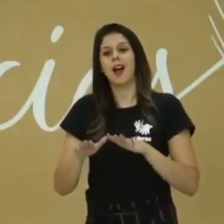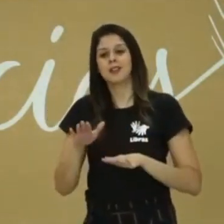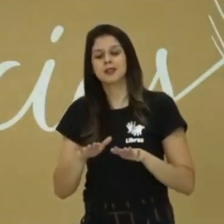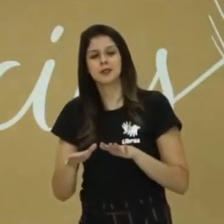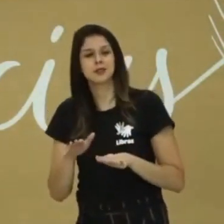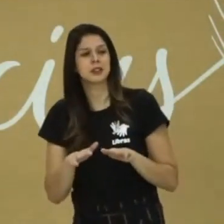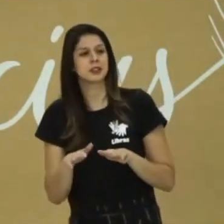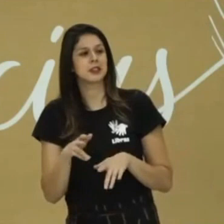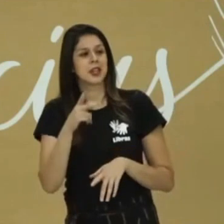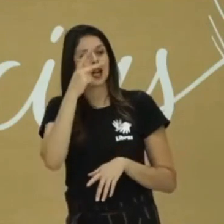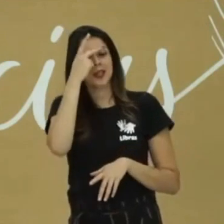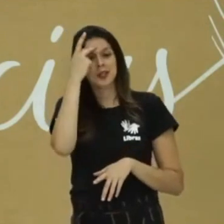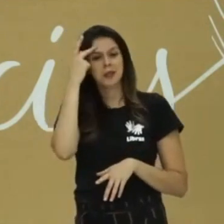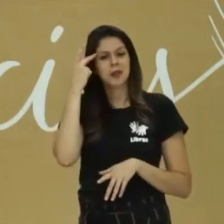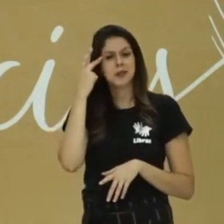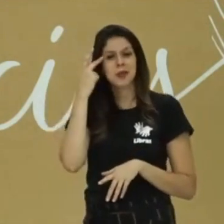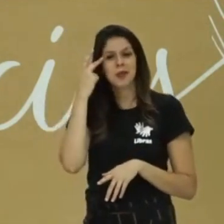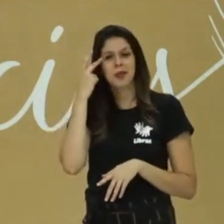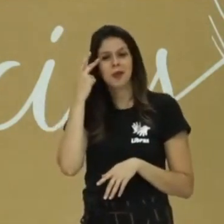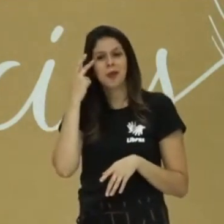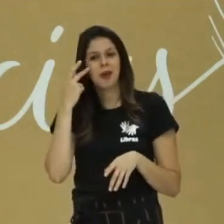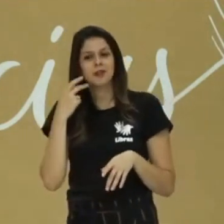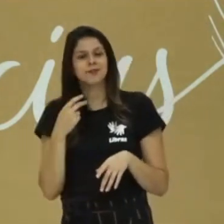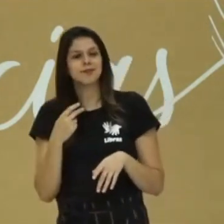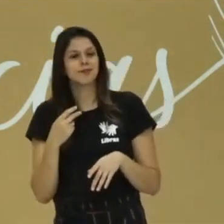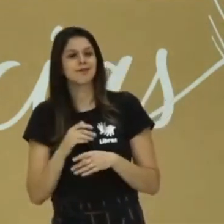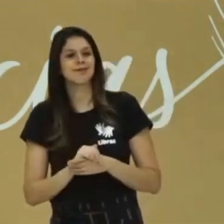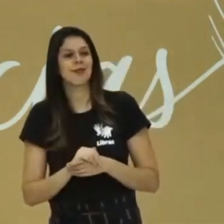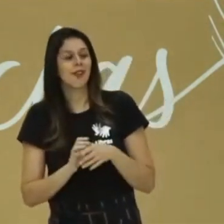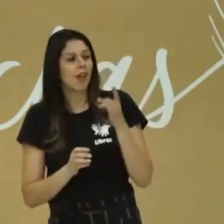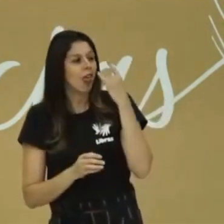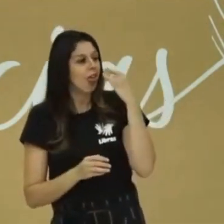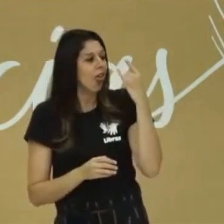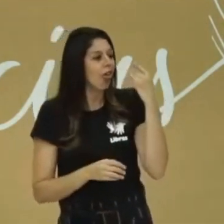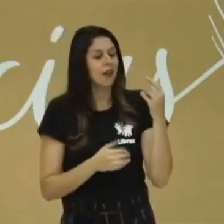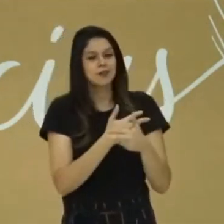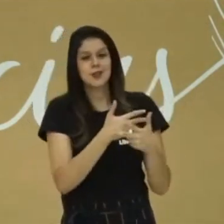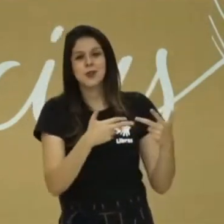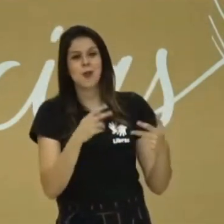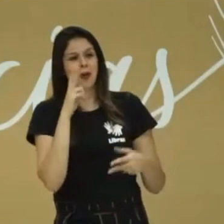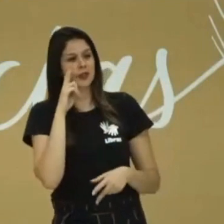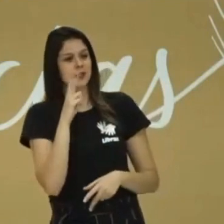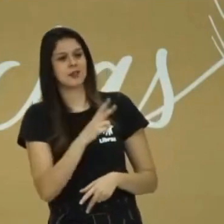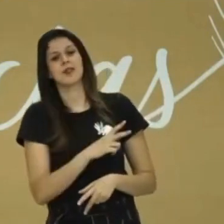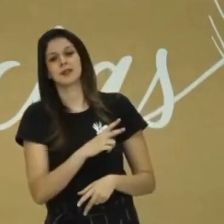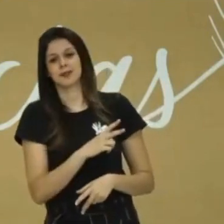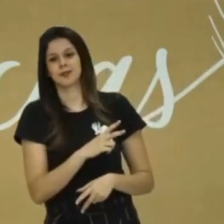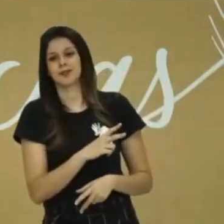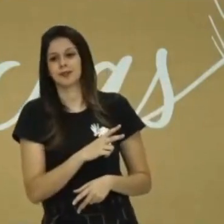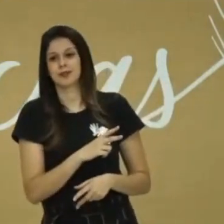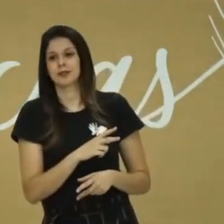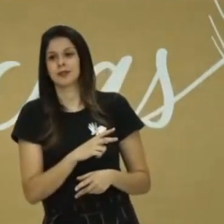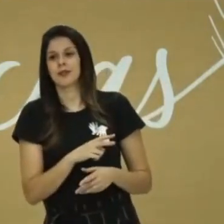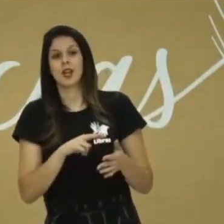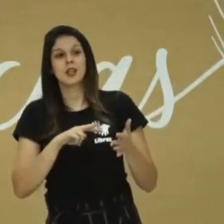as pessoas são iludidas com aquilo que elas veem com a concupiscência dos olhos e o